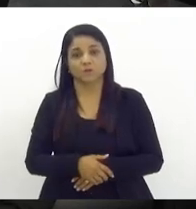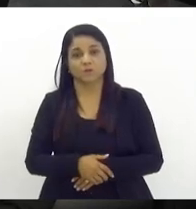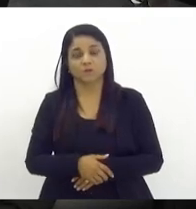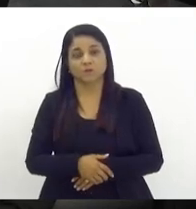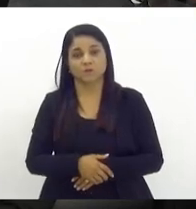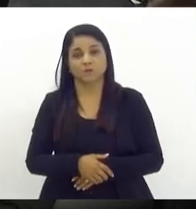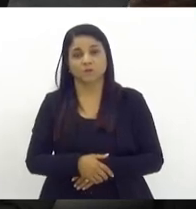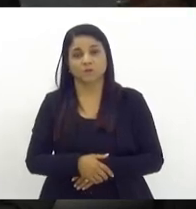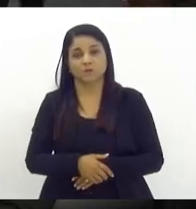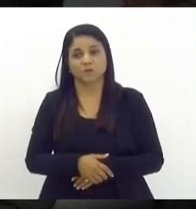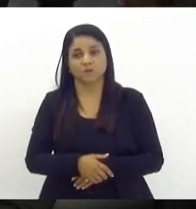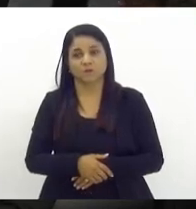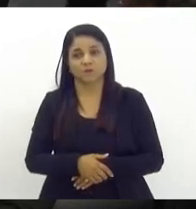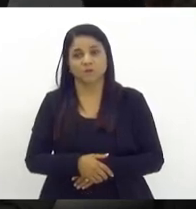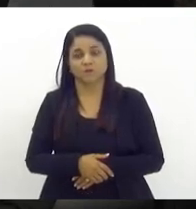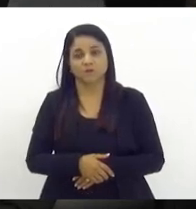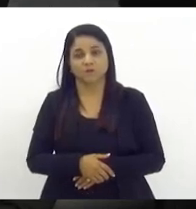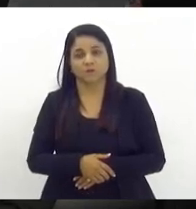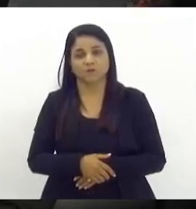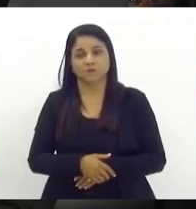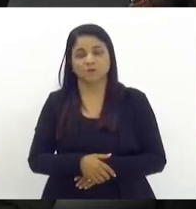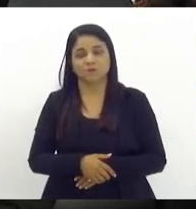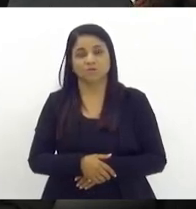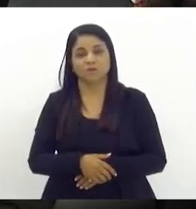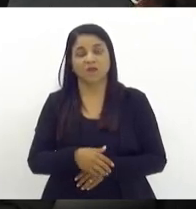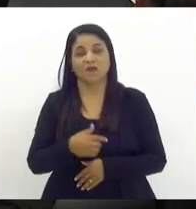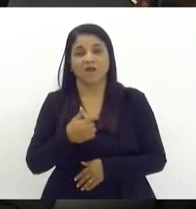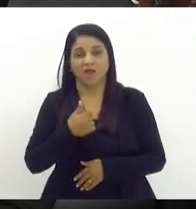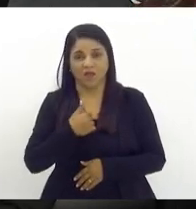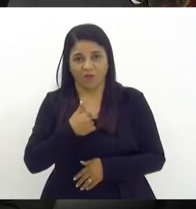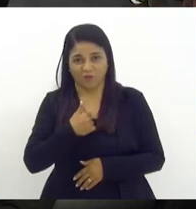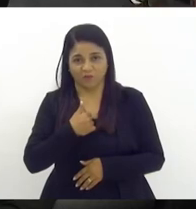21. Eu fiz